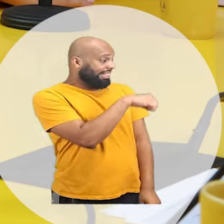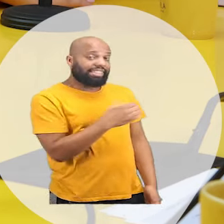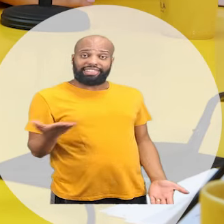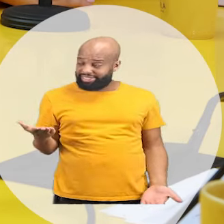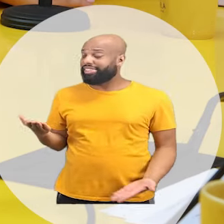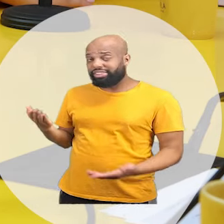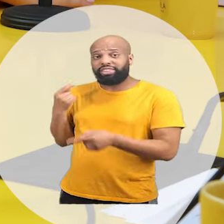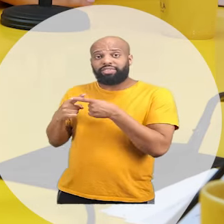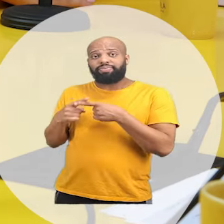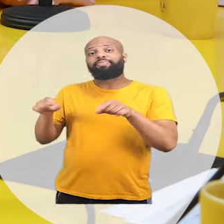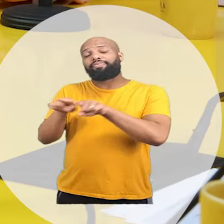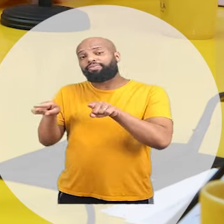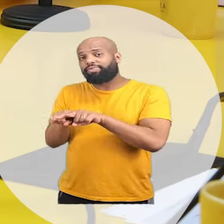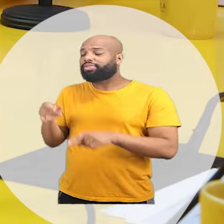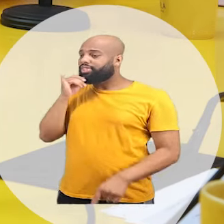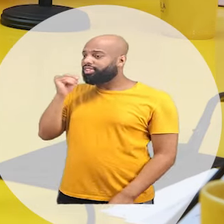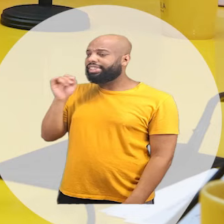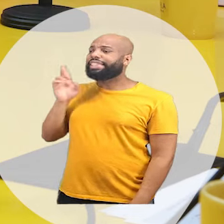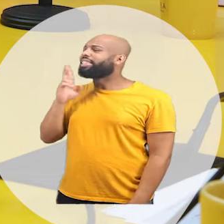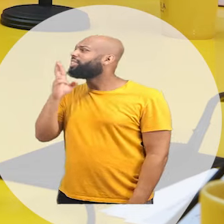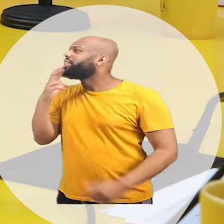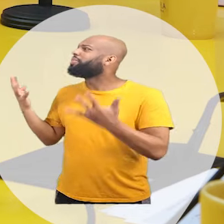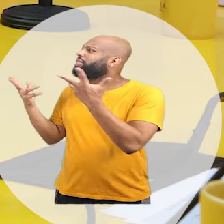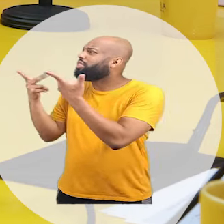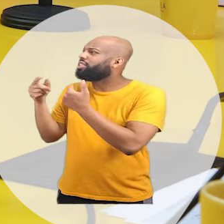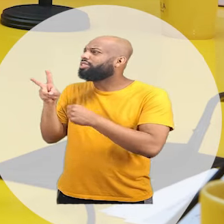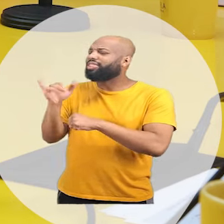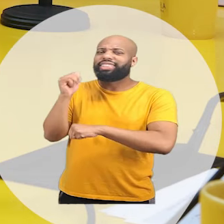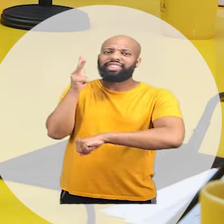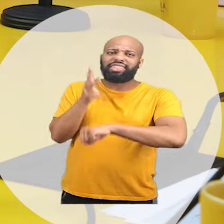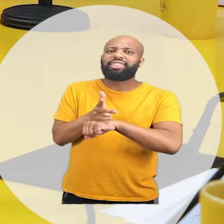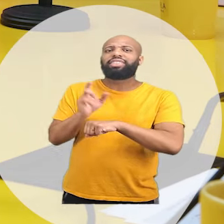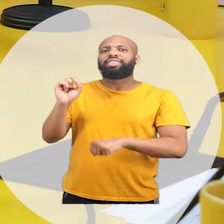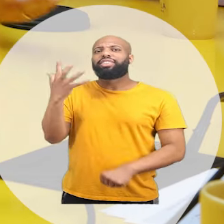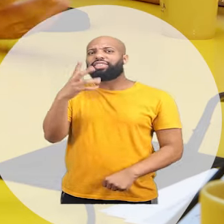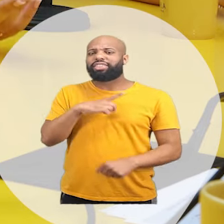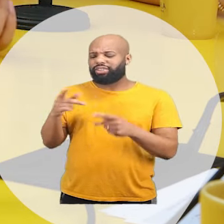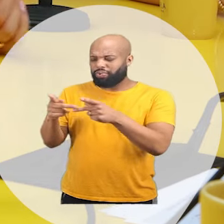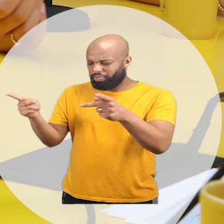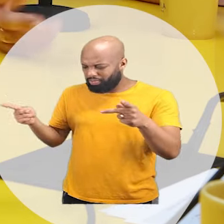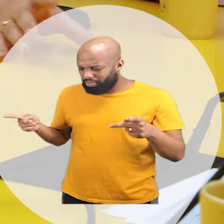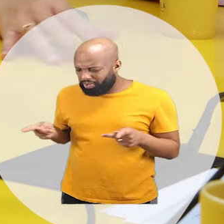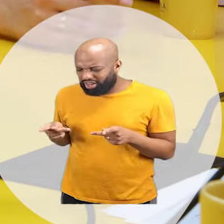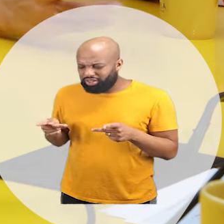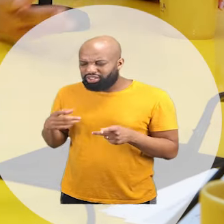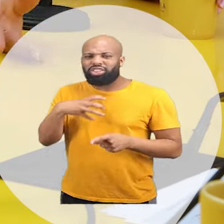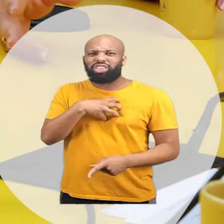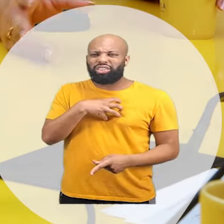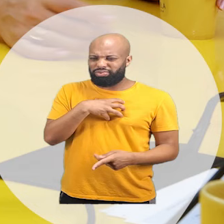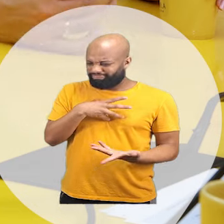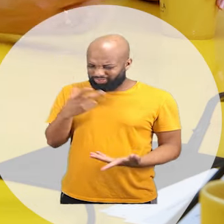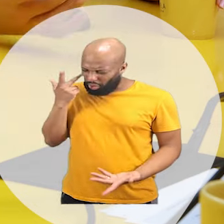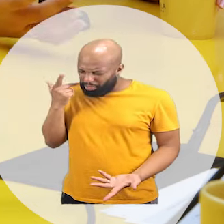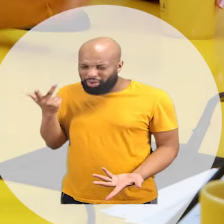e às vezes até tipo Nossa o restaurante tá Incrível a gente vai gravar Poxa um Branco assim tipo